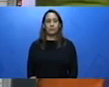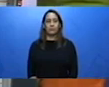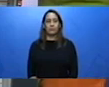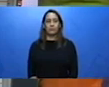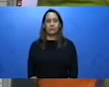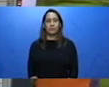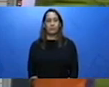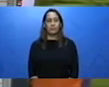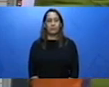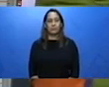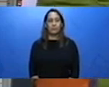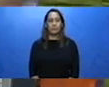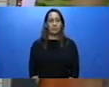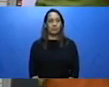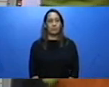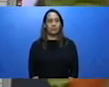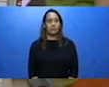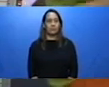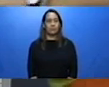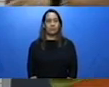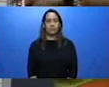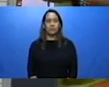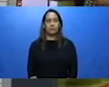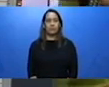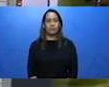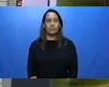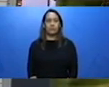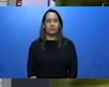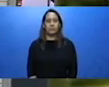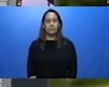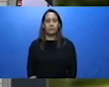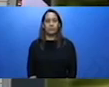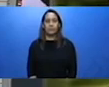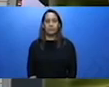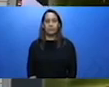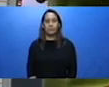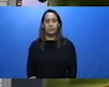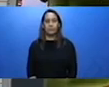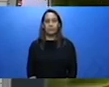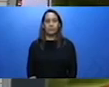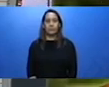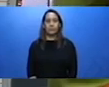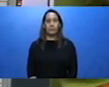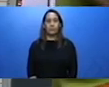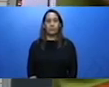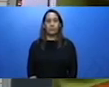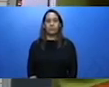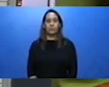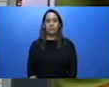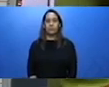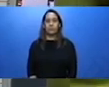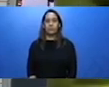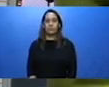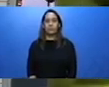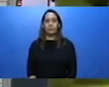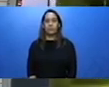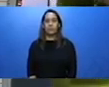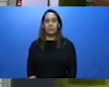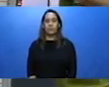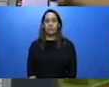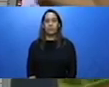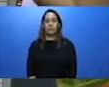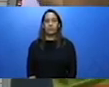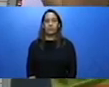W minúsculo. Na linha, ó, hoje eu já fiz até a linha que está aí na apostila. Como que a gente usa essa